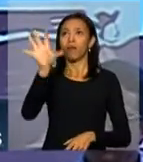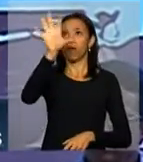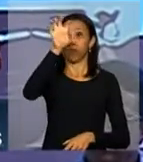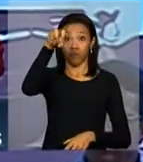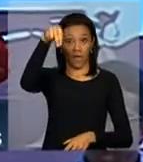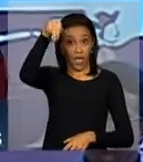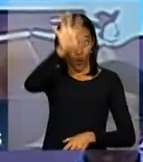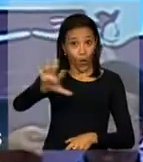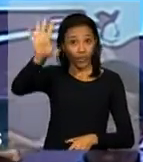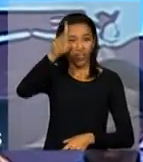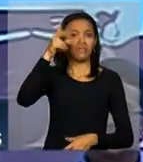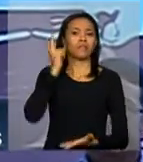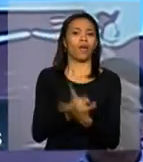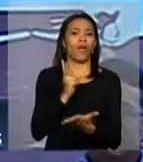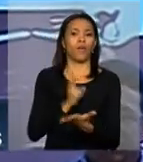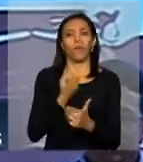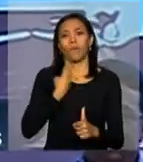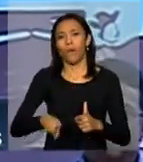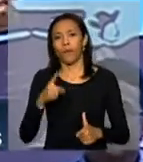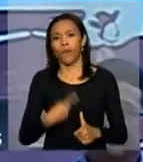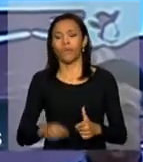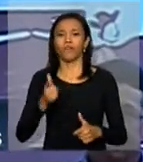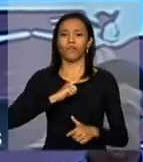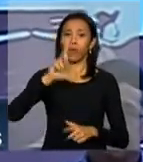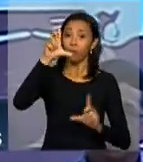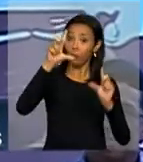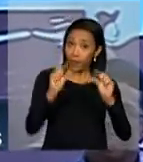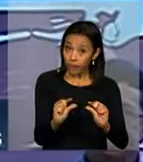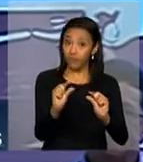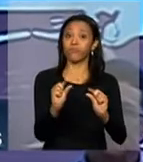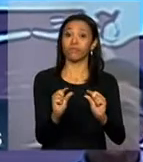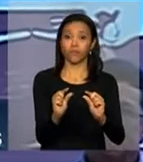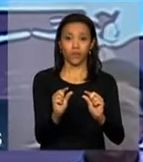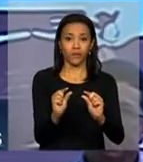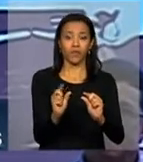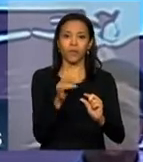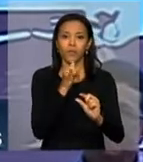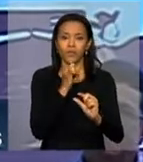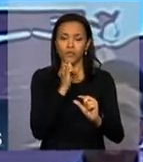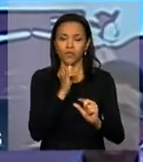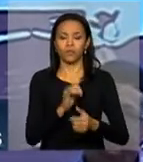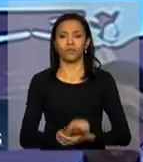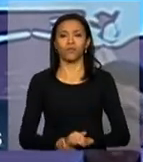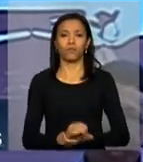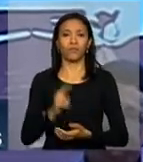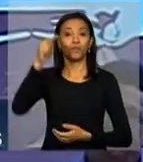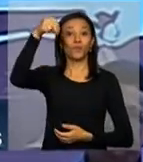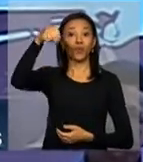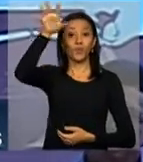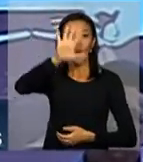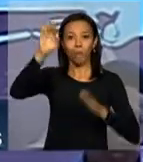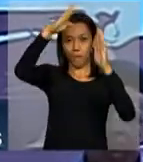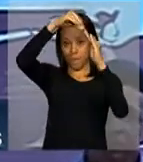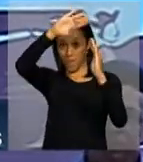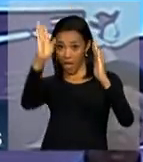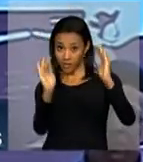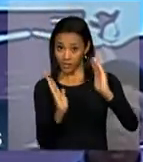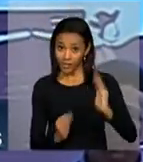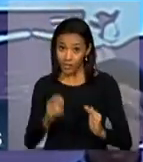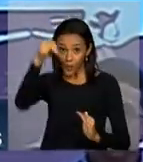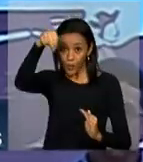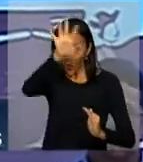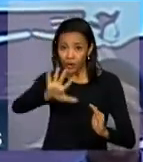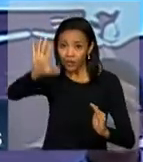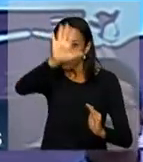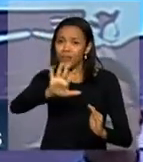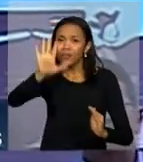sempre tiveram problemas, como é o caso do Nordeste, em especial do semiárido